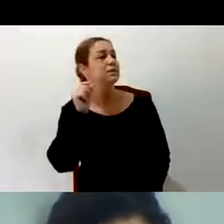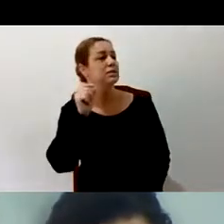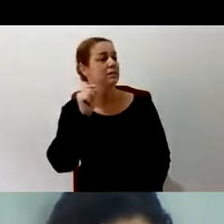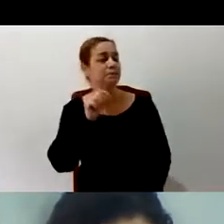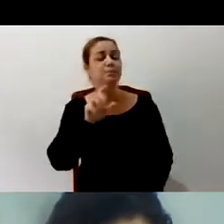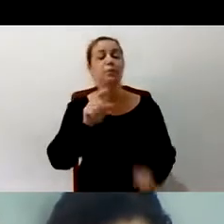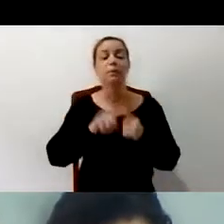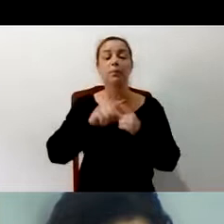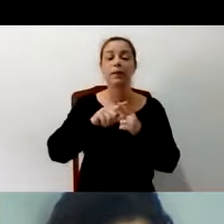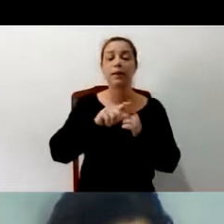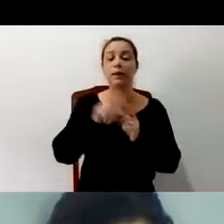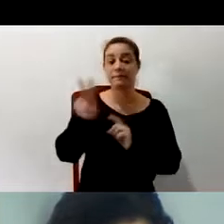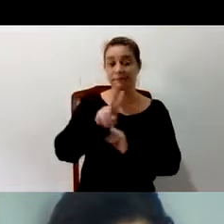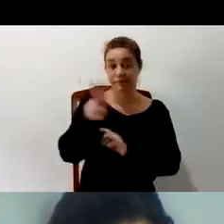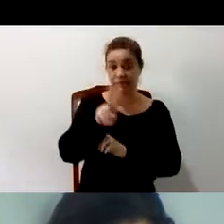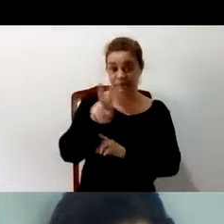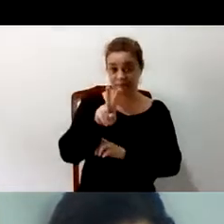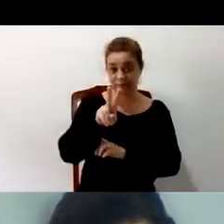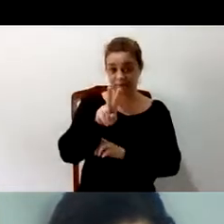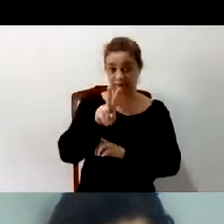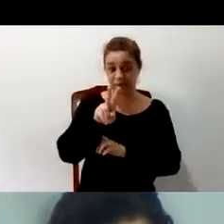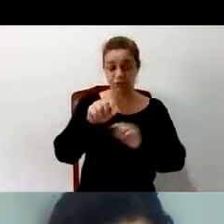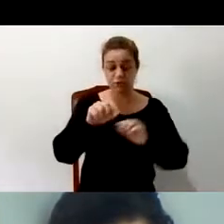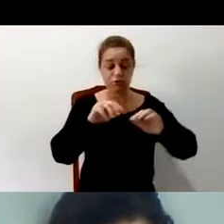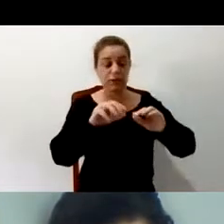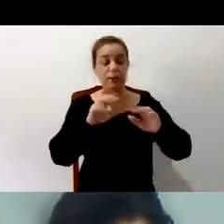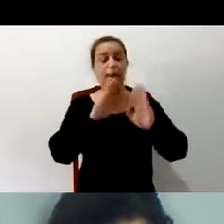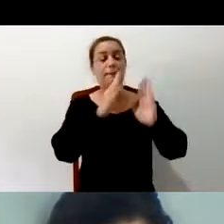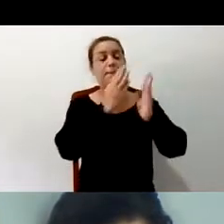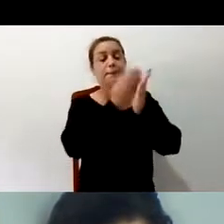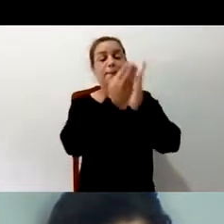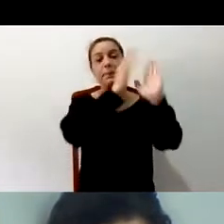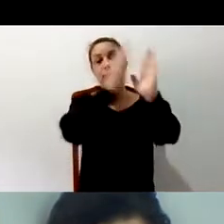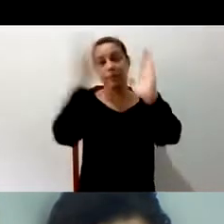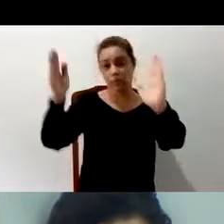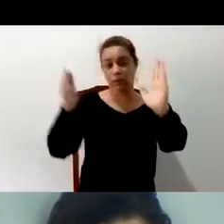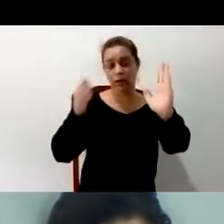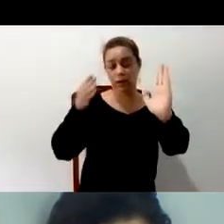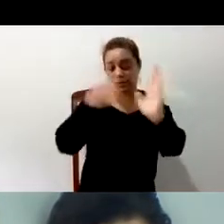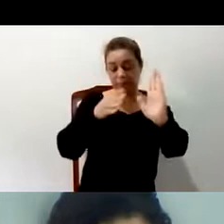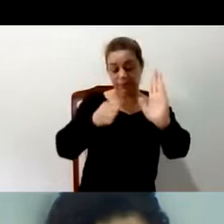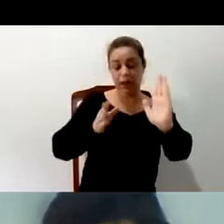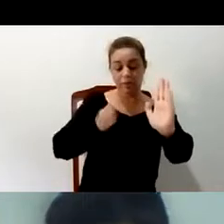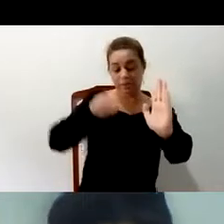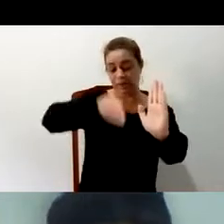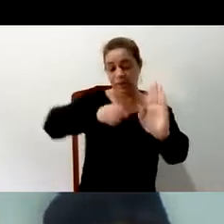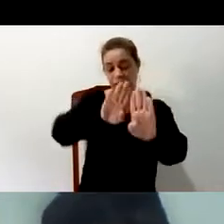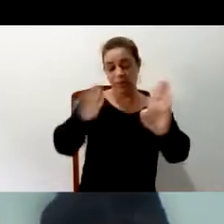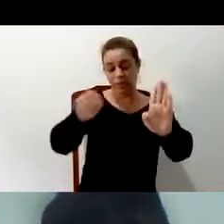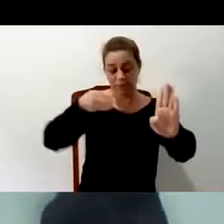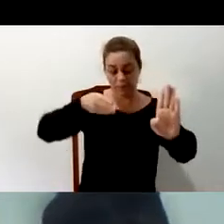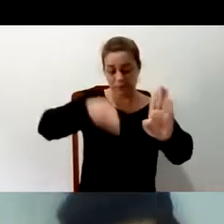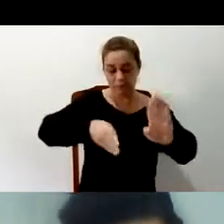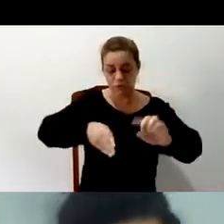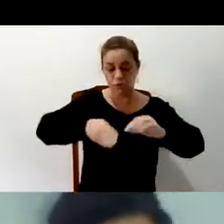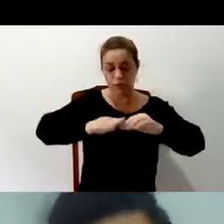do campus Vila Velha, tinha um degrau, não era, para a gente era tranquilo, né? Na entrada da